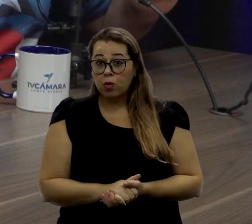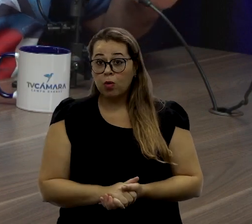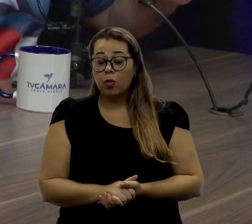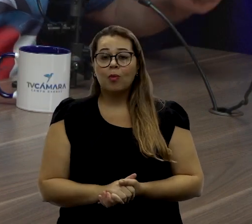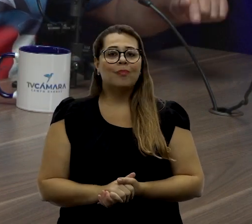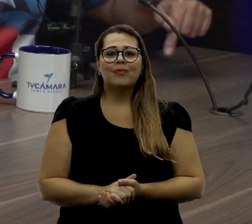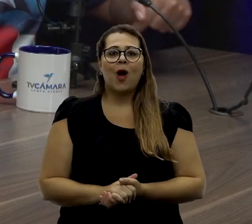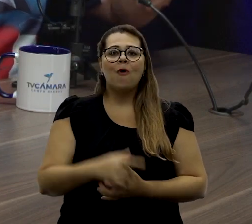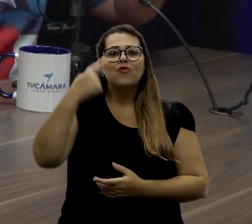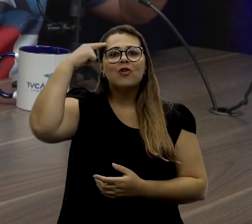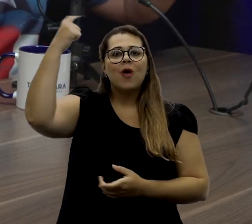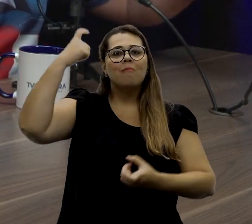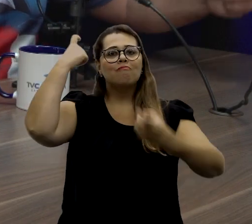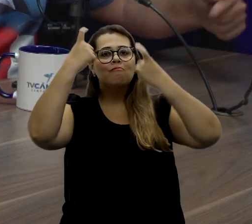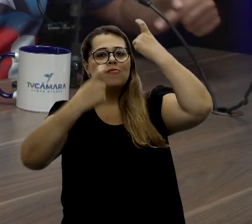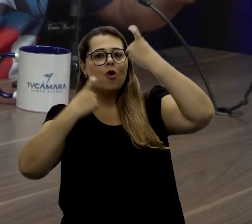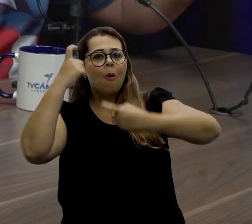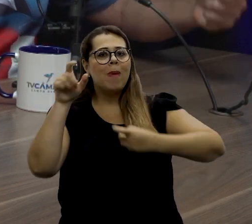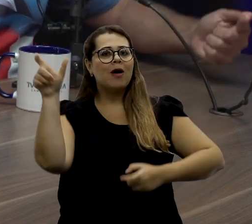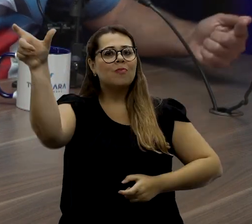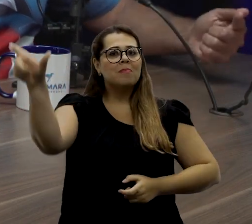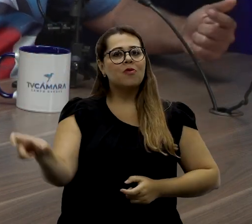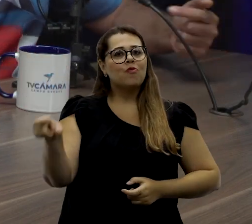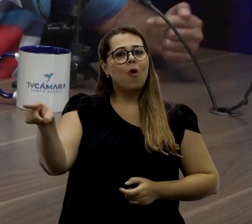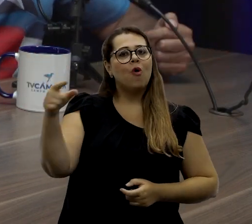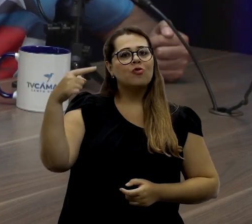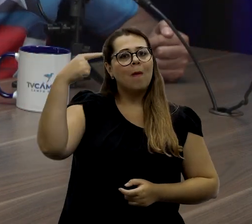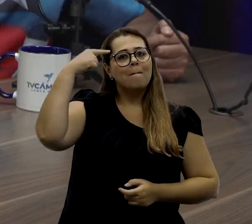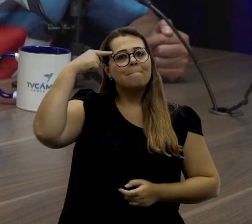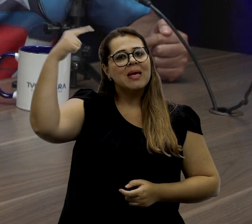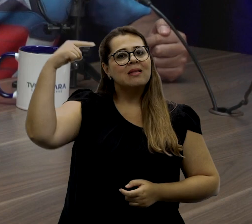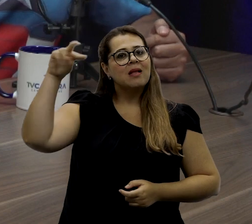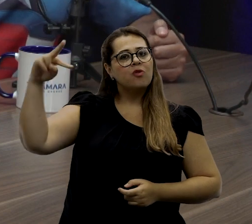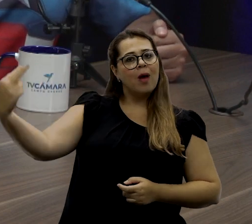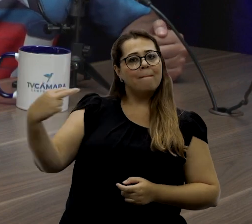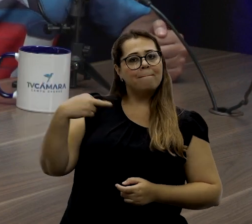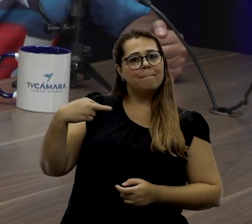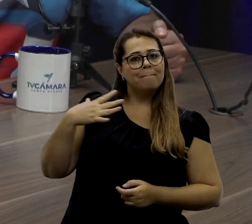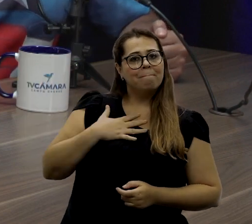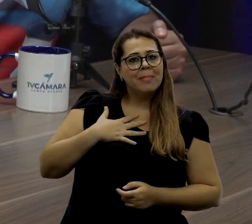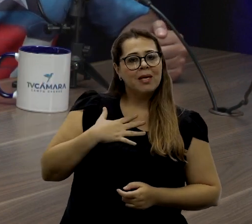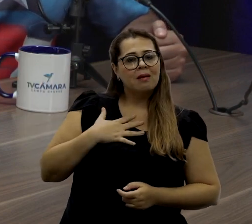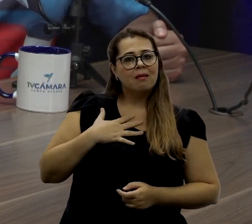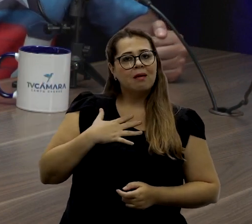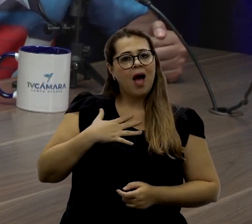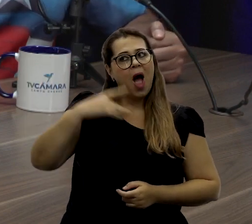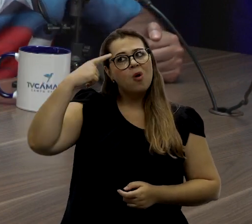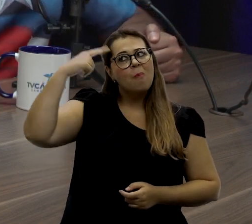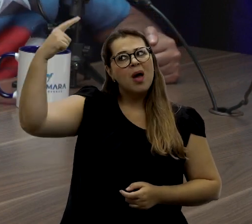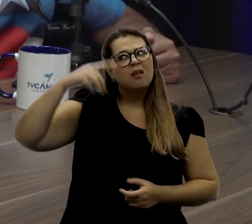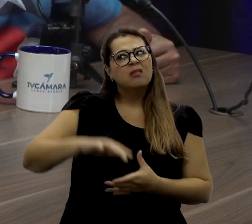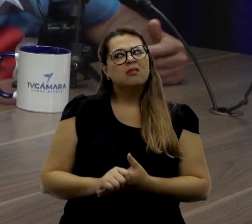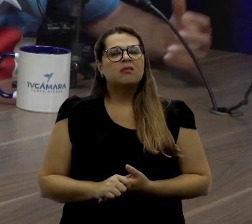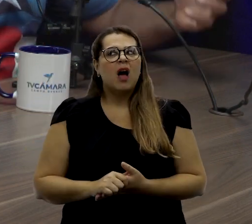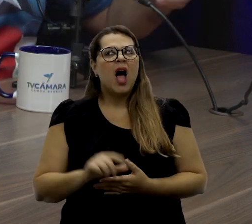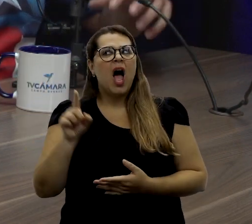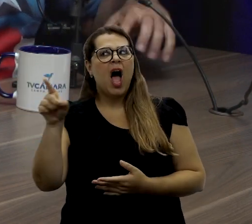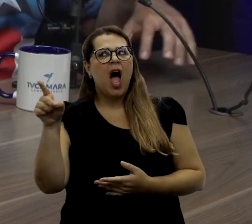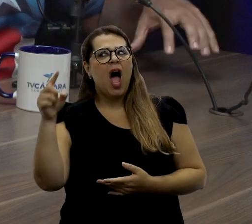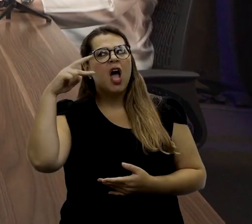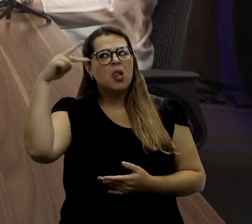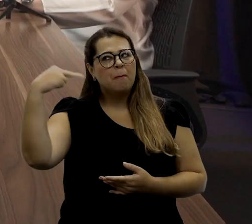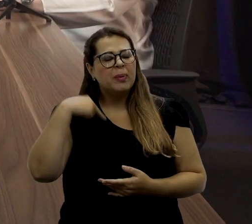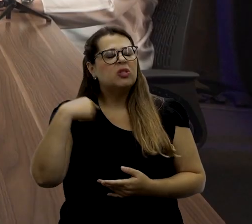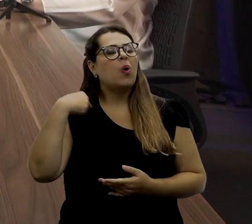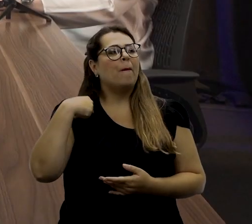preocupado imaginando o que o outro está pensando da gente e nós temos uma mania de introjetar. A gente acha que está todo